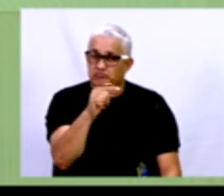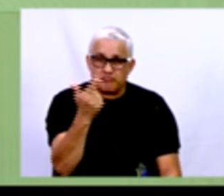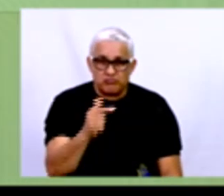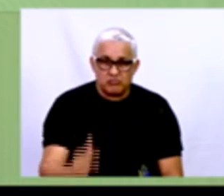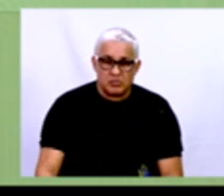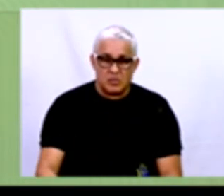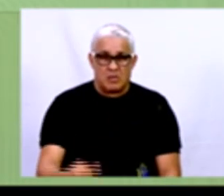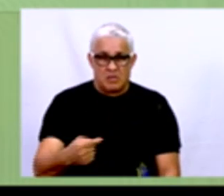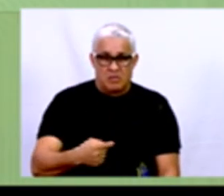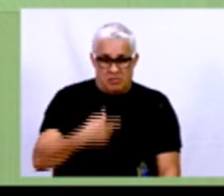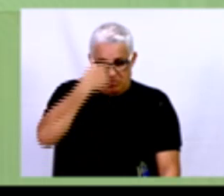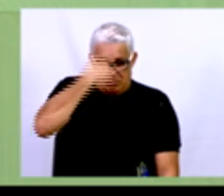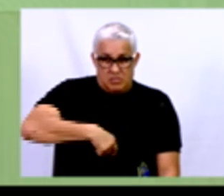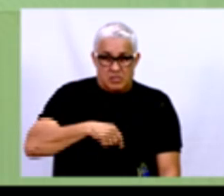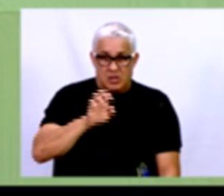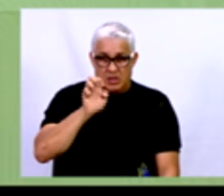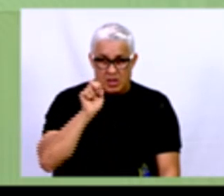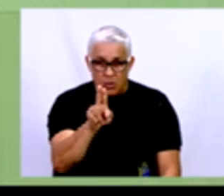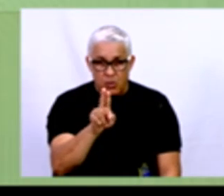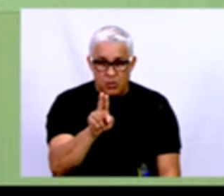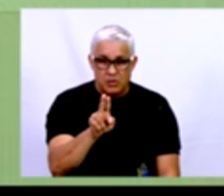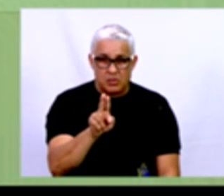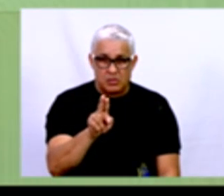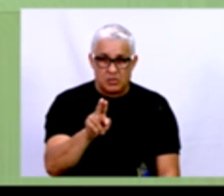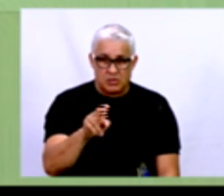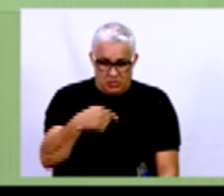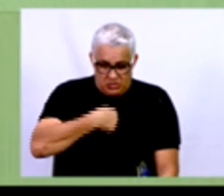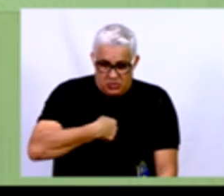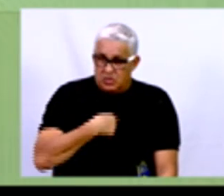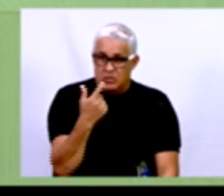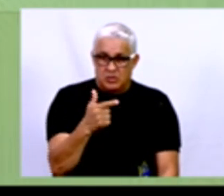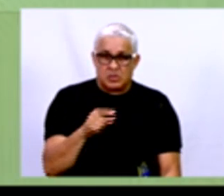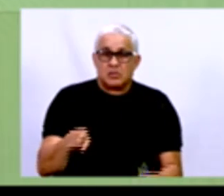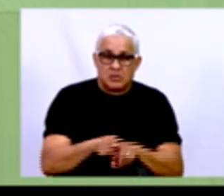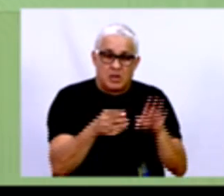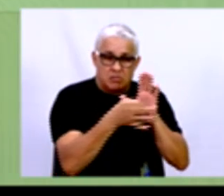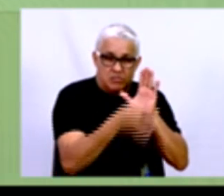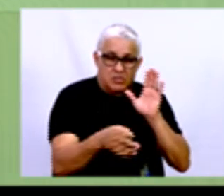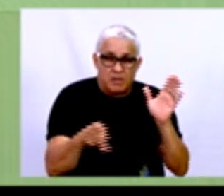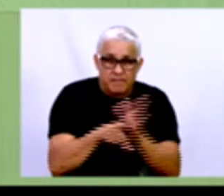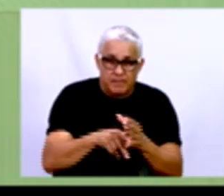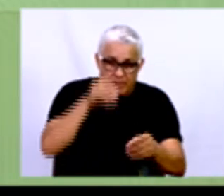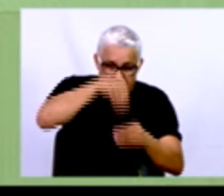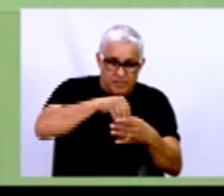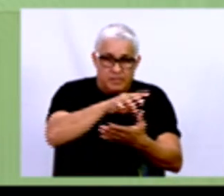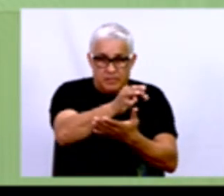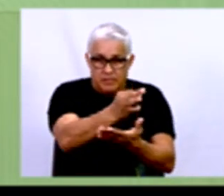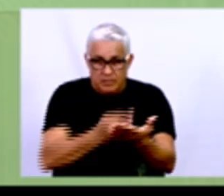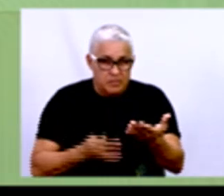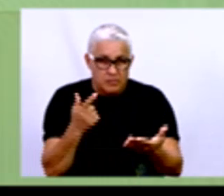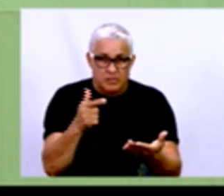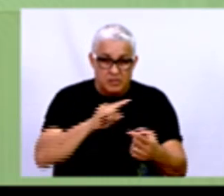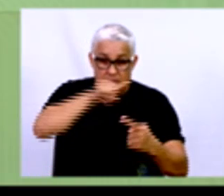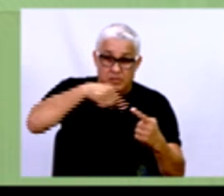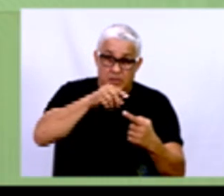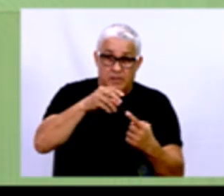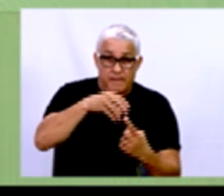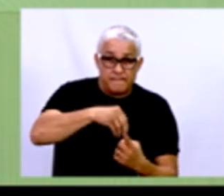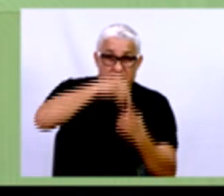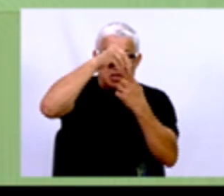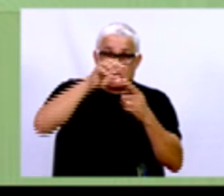do eu, não há evidências, opiniões impressas no texto, porque o objetivo principal dele é